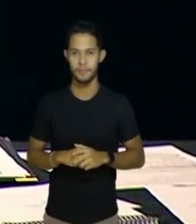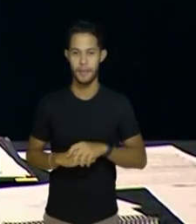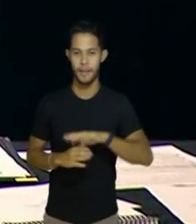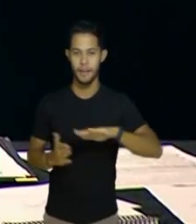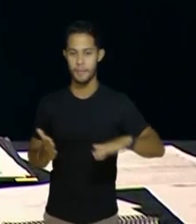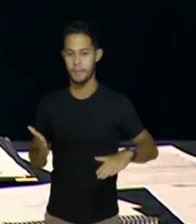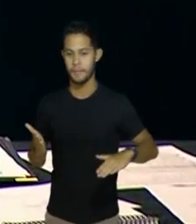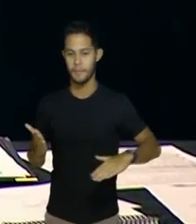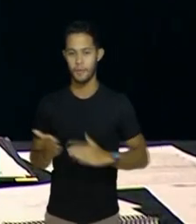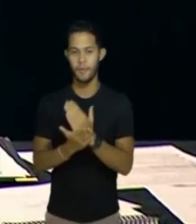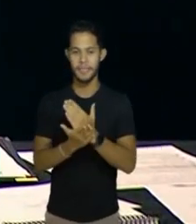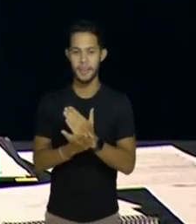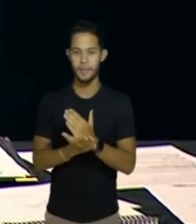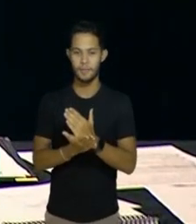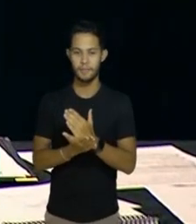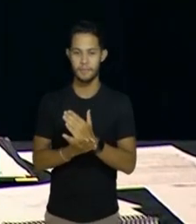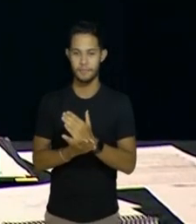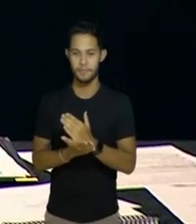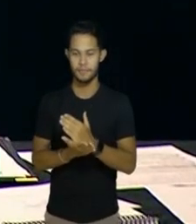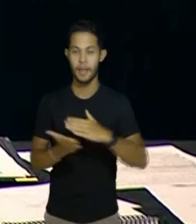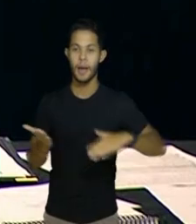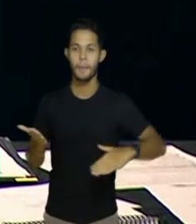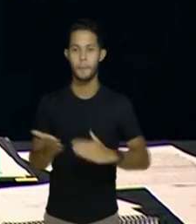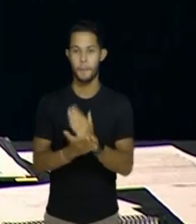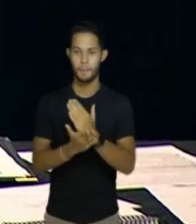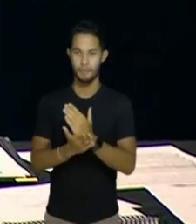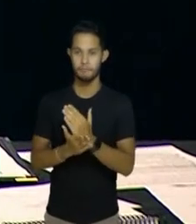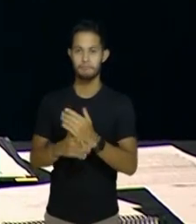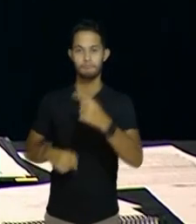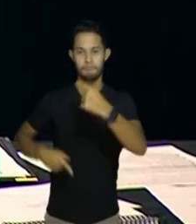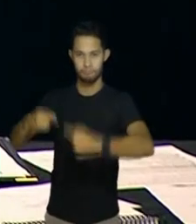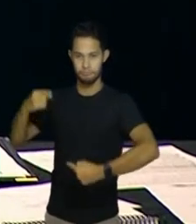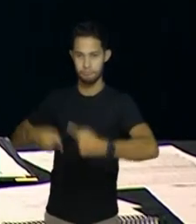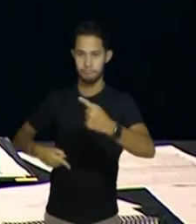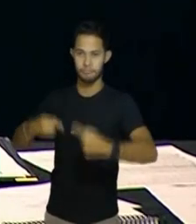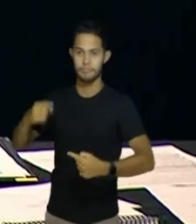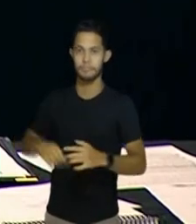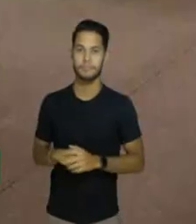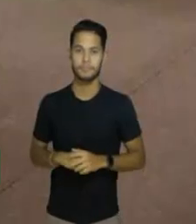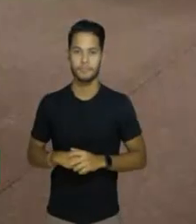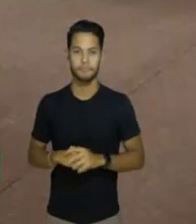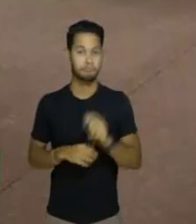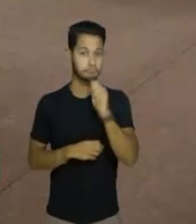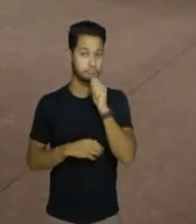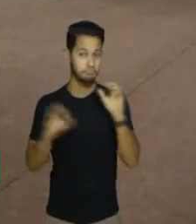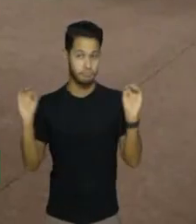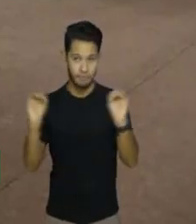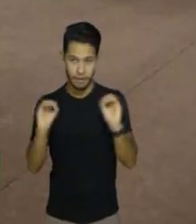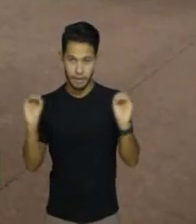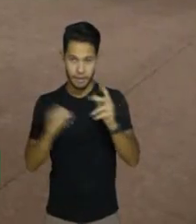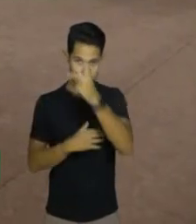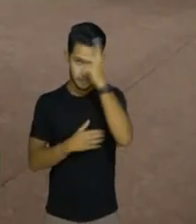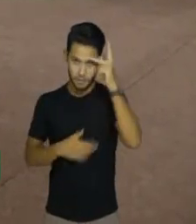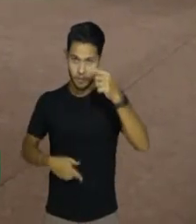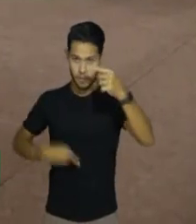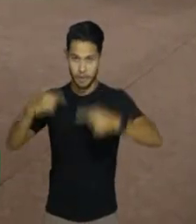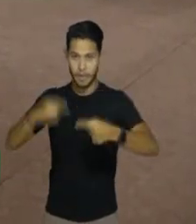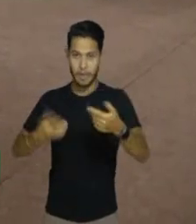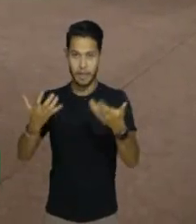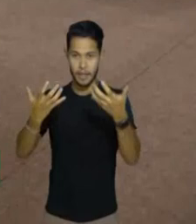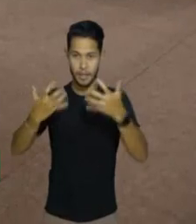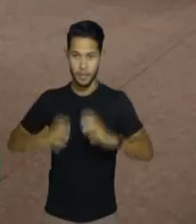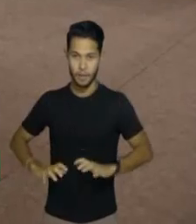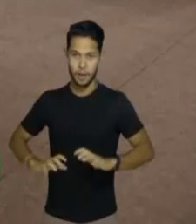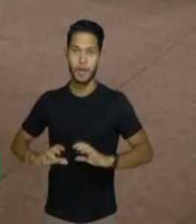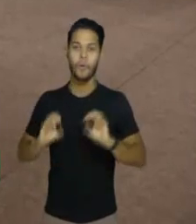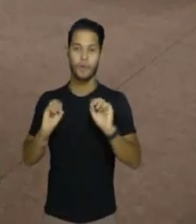aprovação. É em discussão? Não havendo quem queira discutir, em